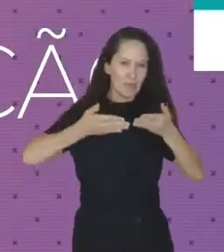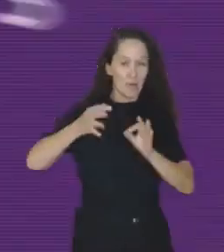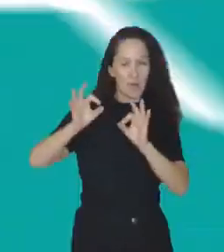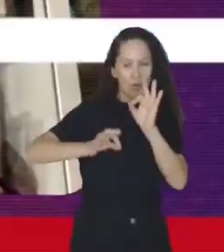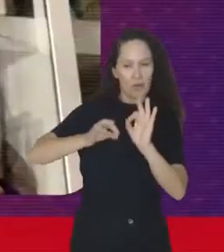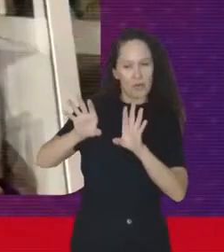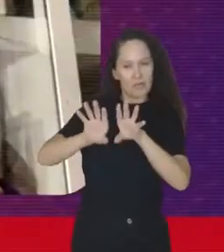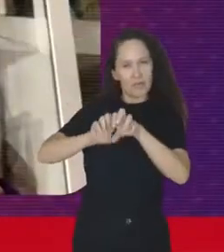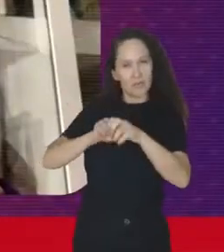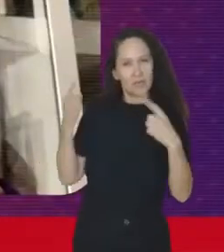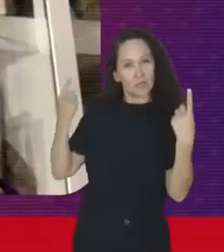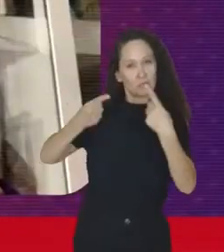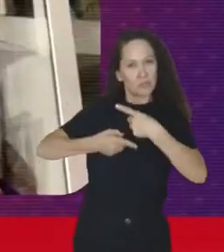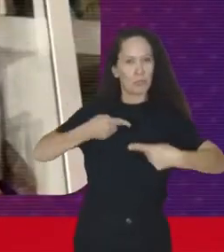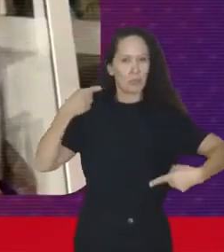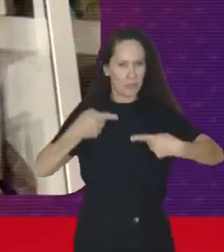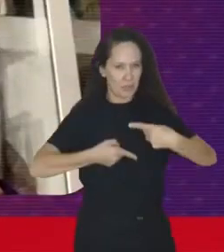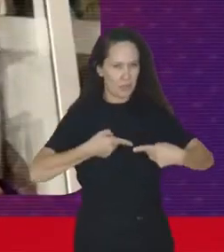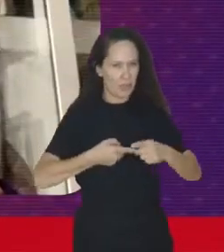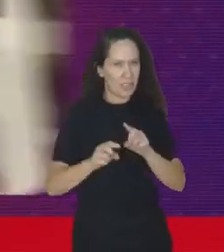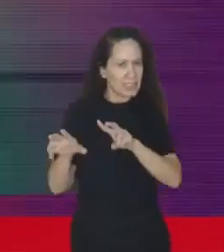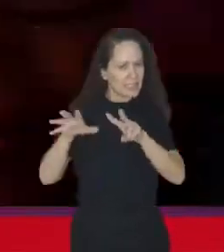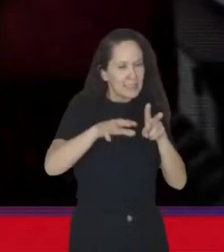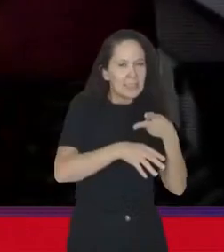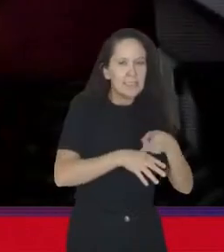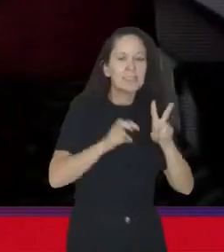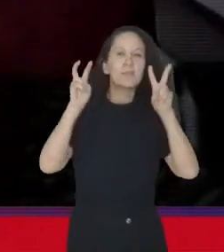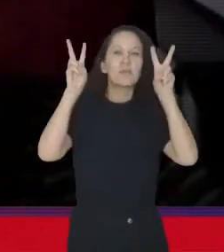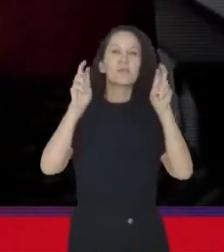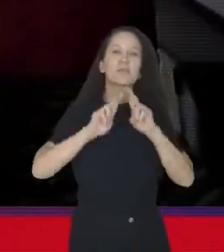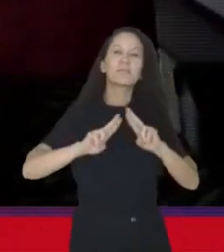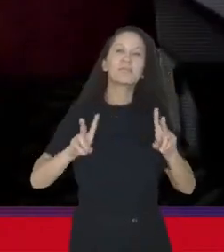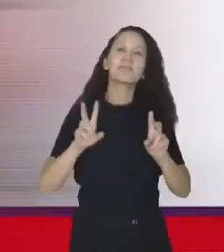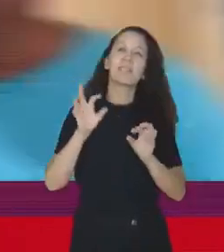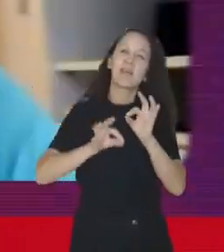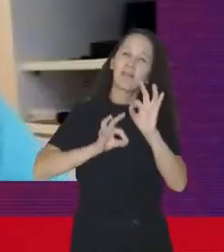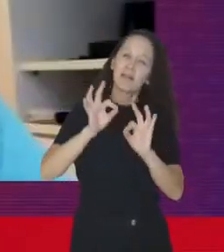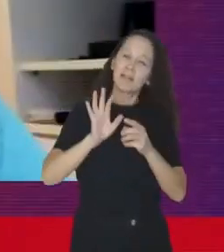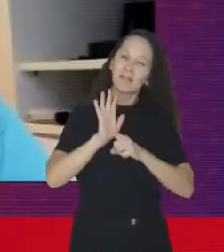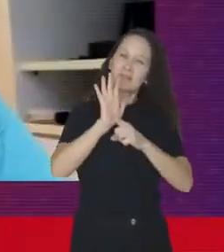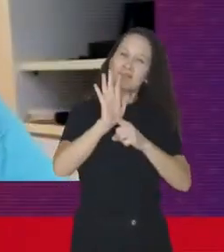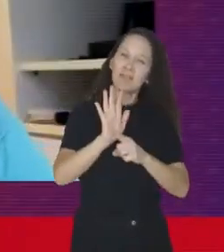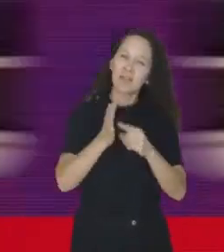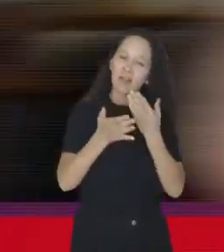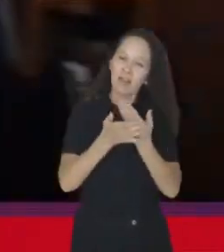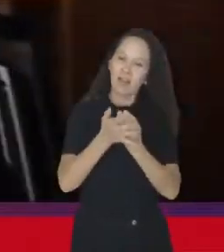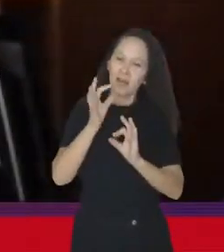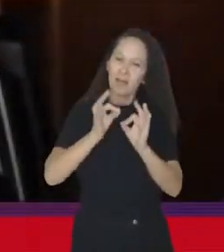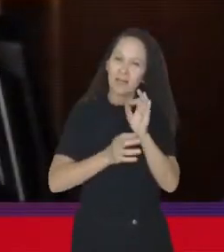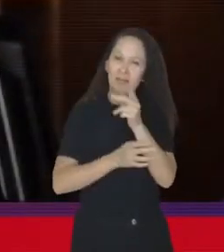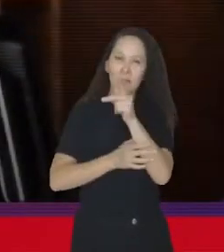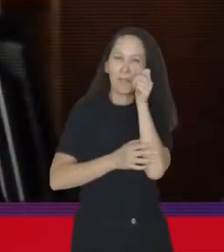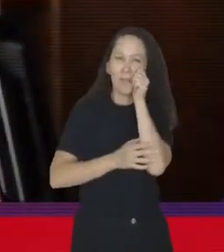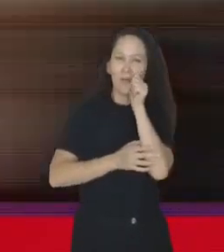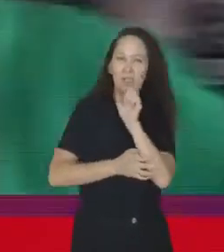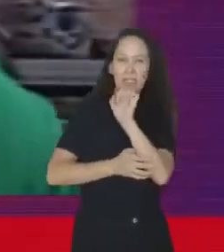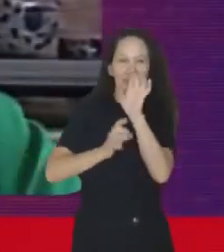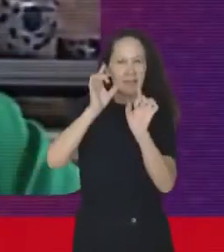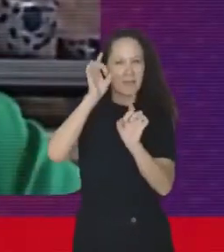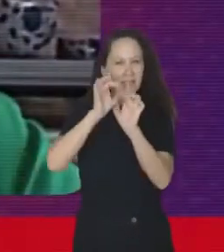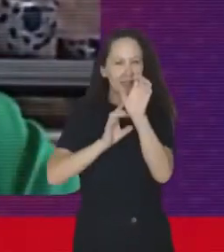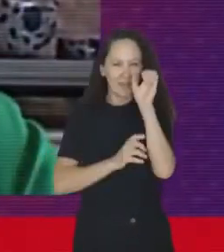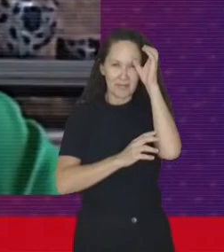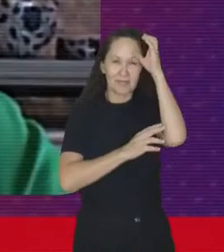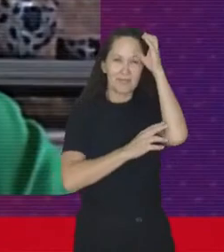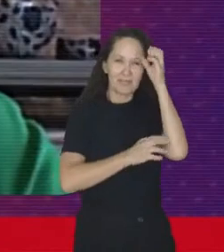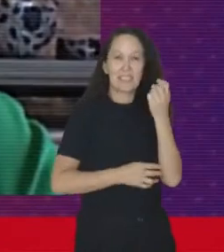das mulheres para a disputa política. A cada semana, um tema diferente será trabalhado em aulas preparadas por especialistas e mulheres de notório saber.